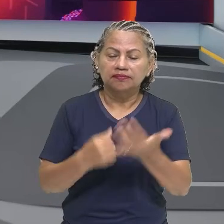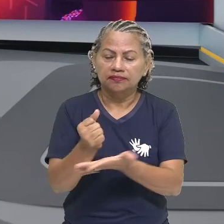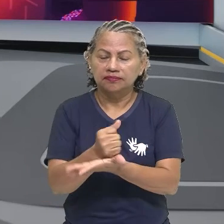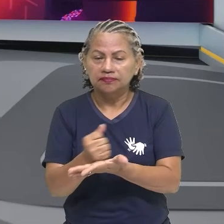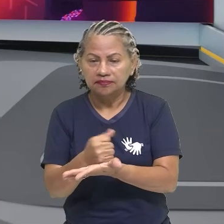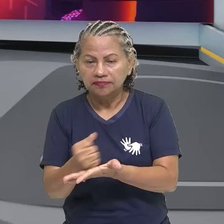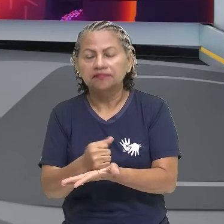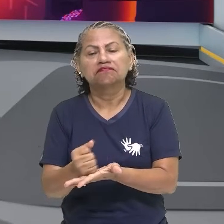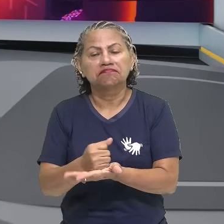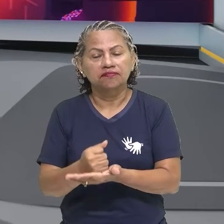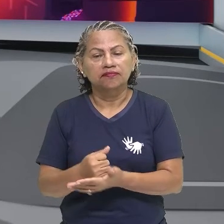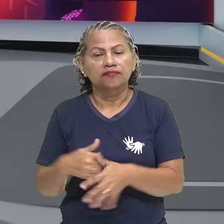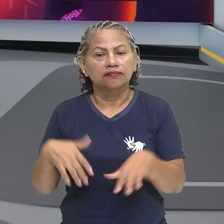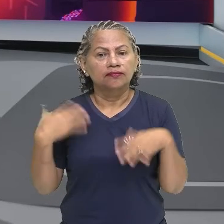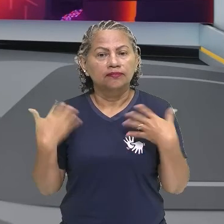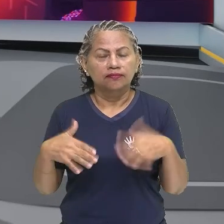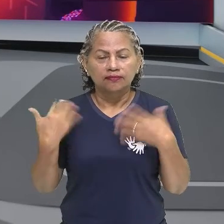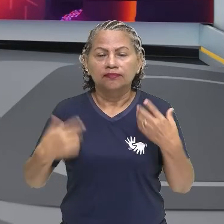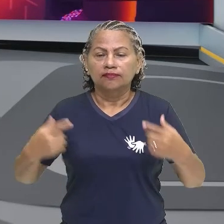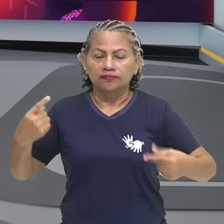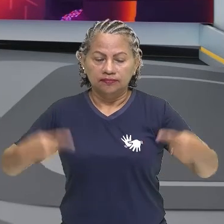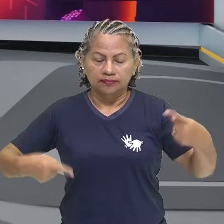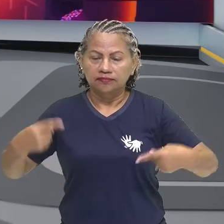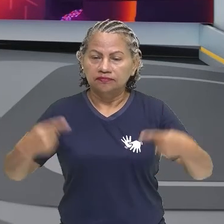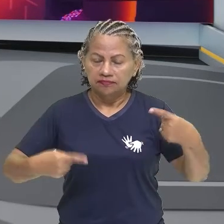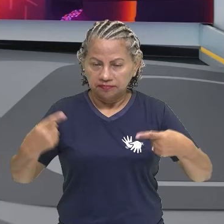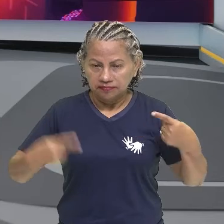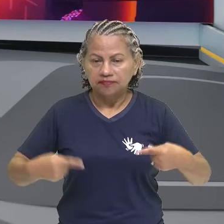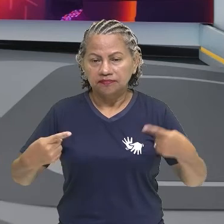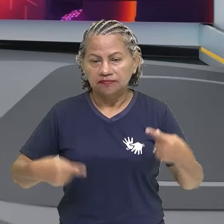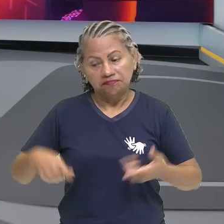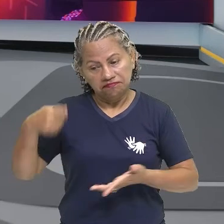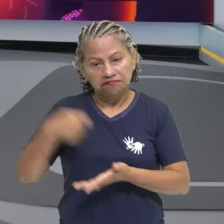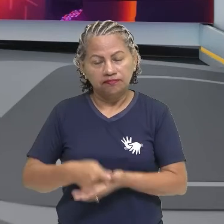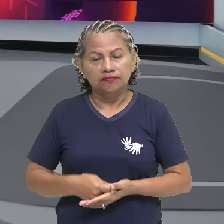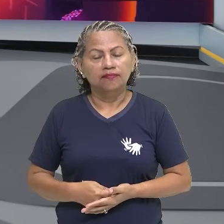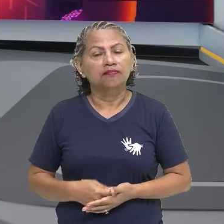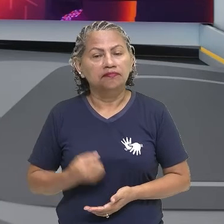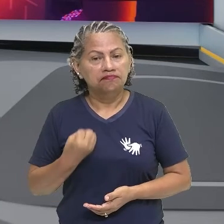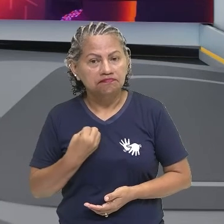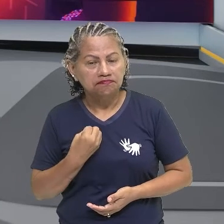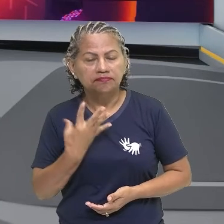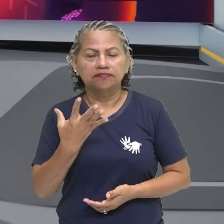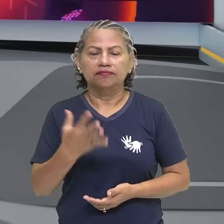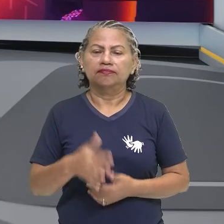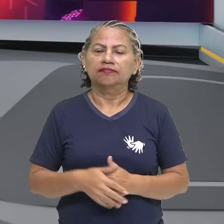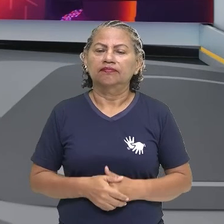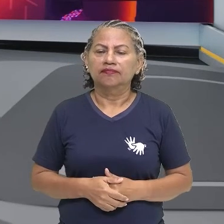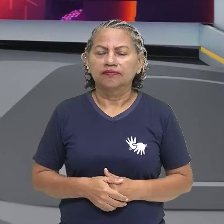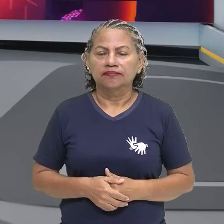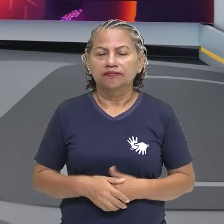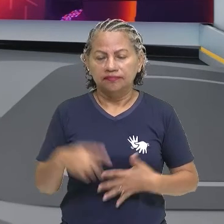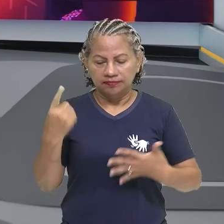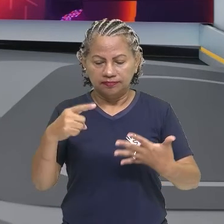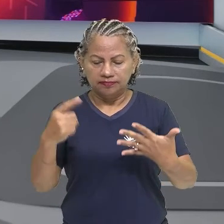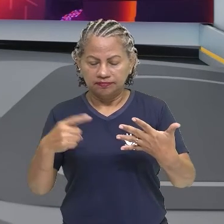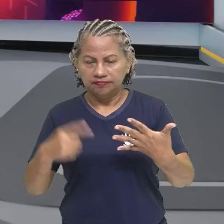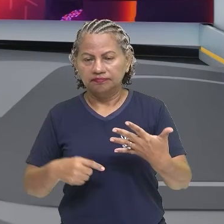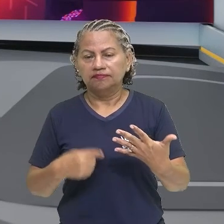investimento pesado. As competições elas são bem acirradas em diversas modalidades, em vários tipos de